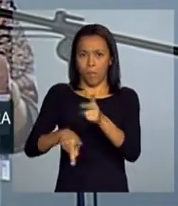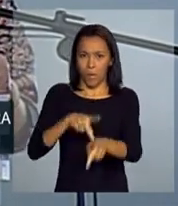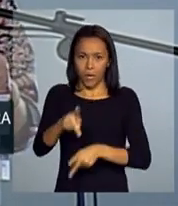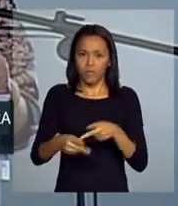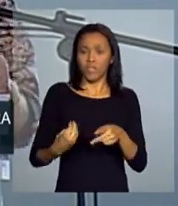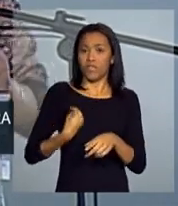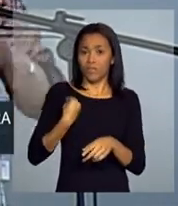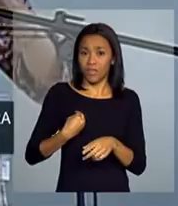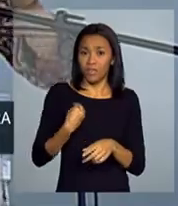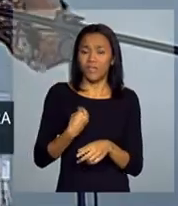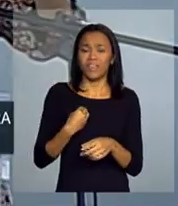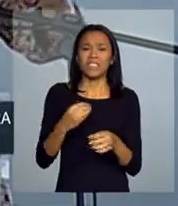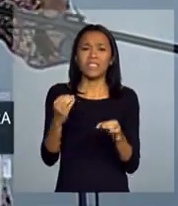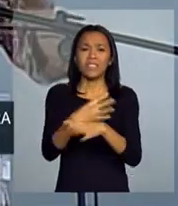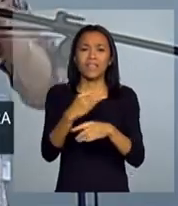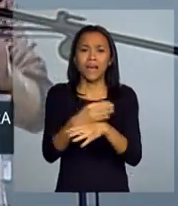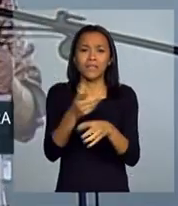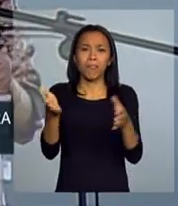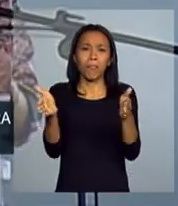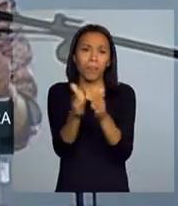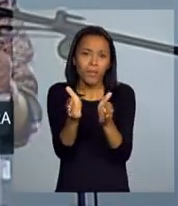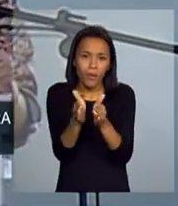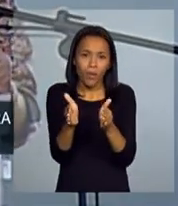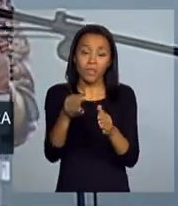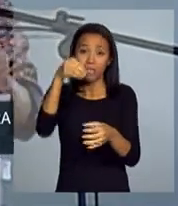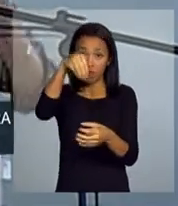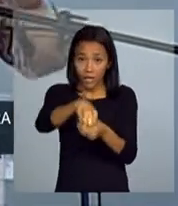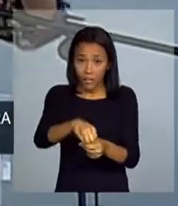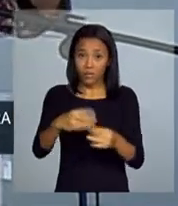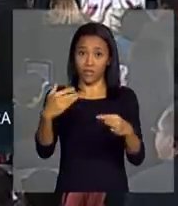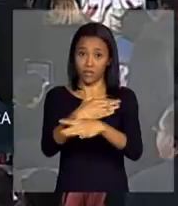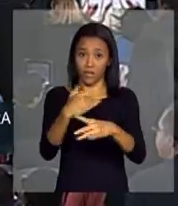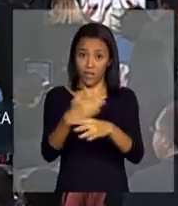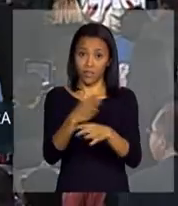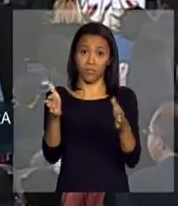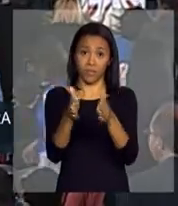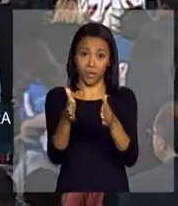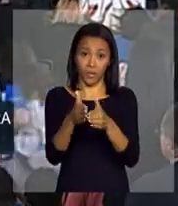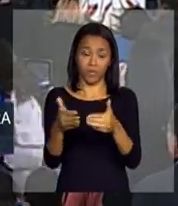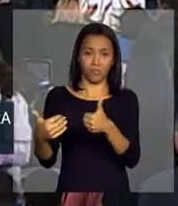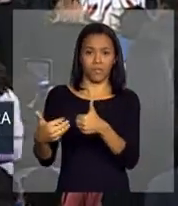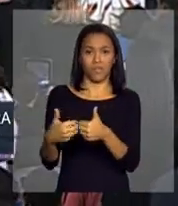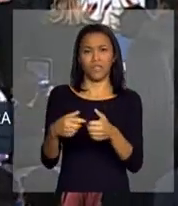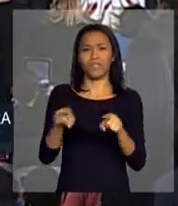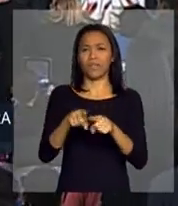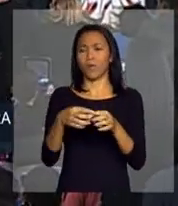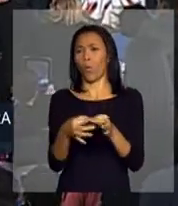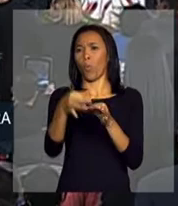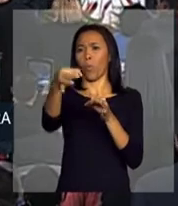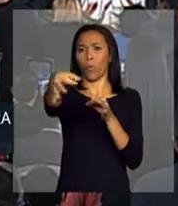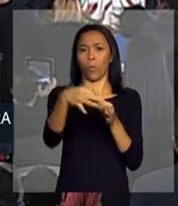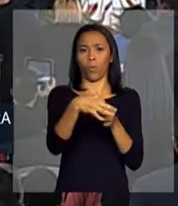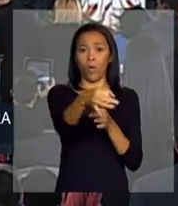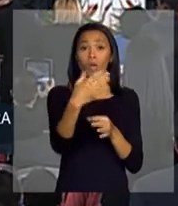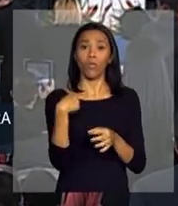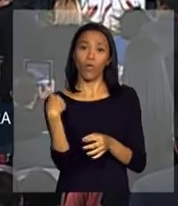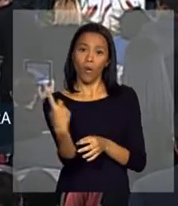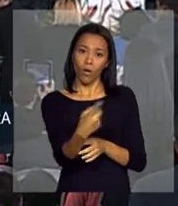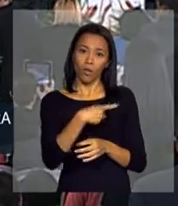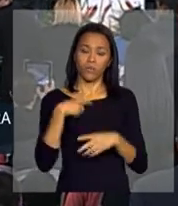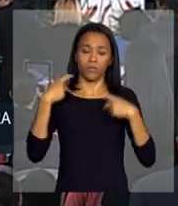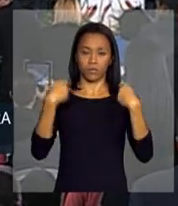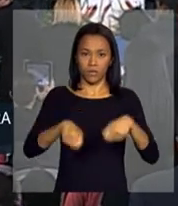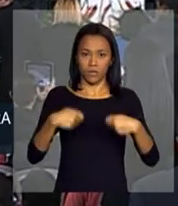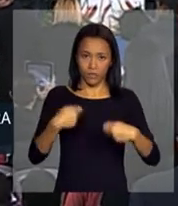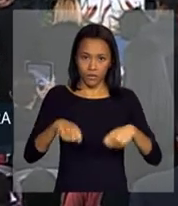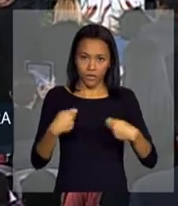pequenas cidades e dentro das pequenas cidades, nos distritos mais distantes. Nós